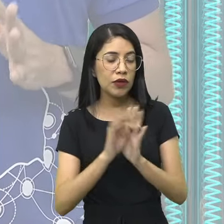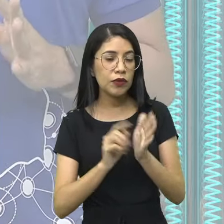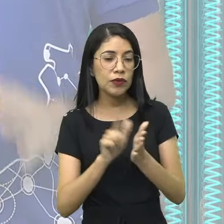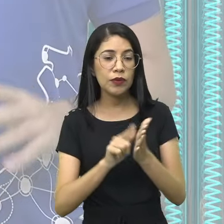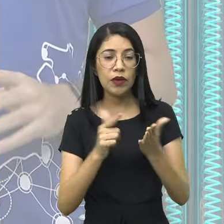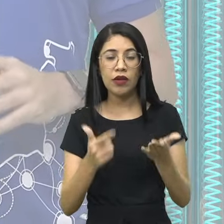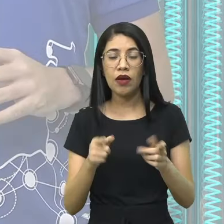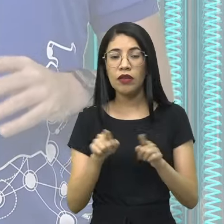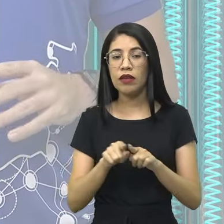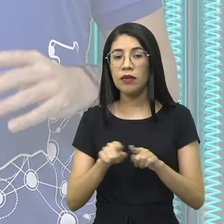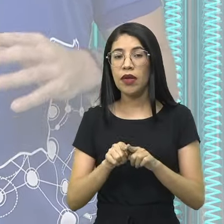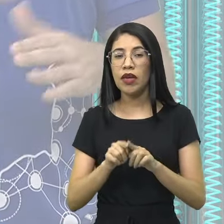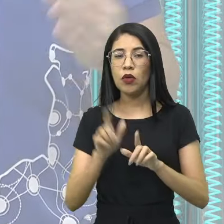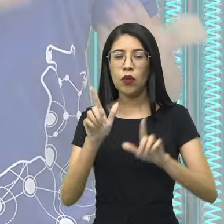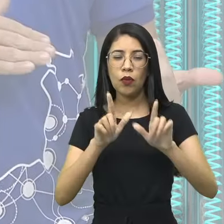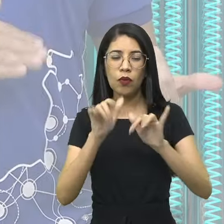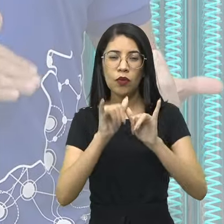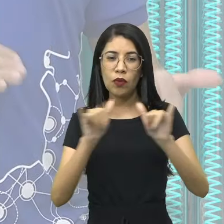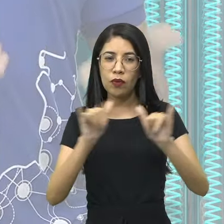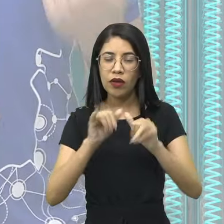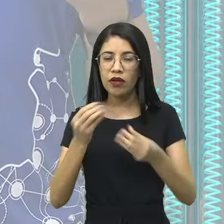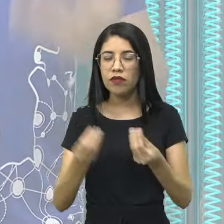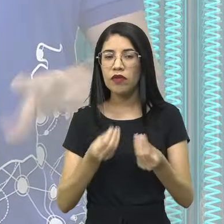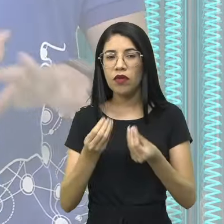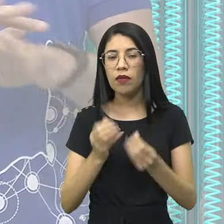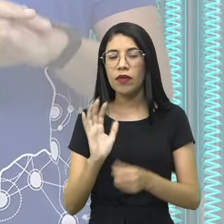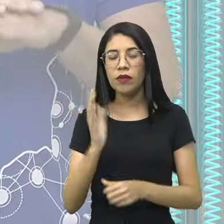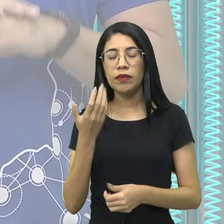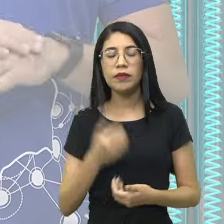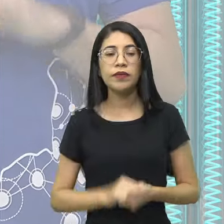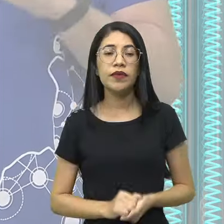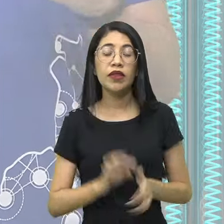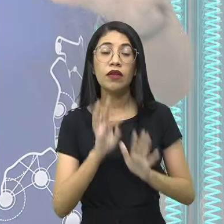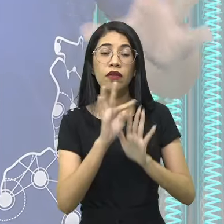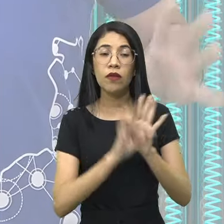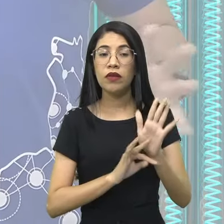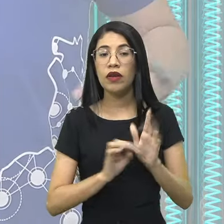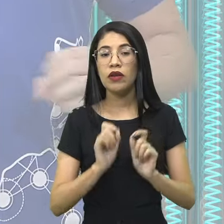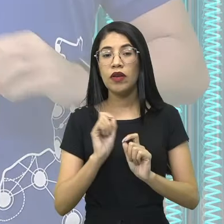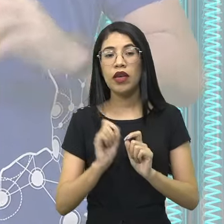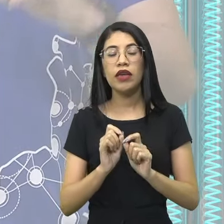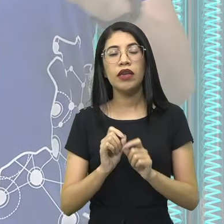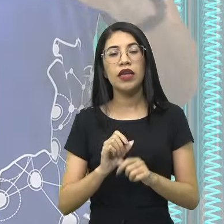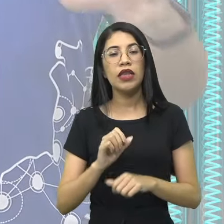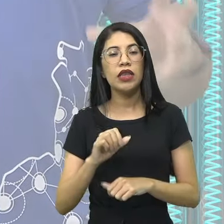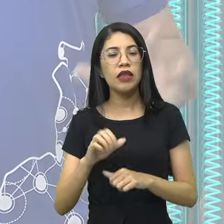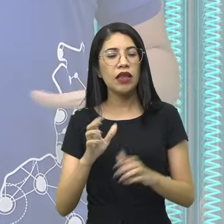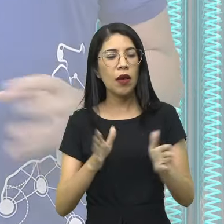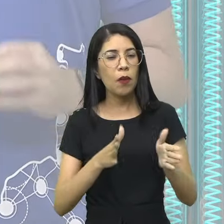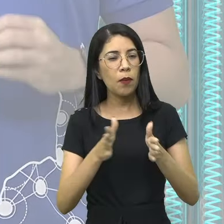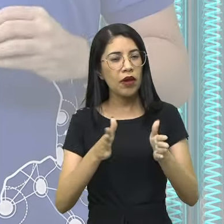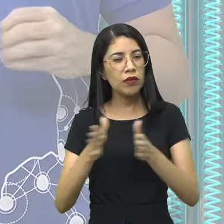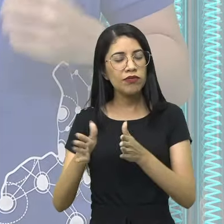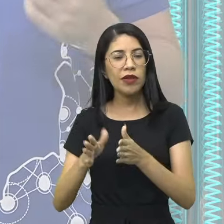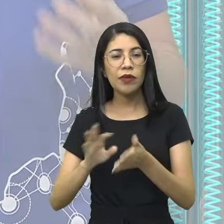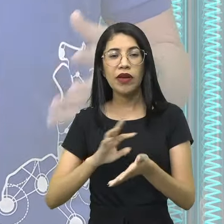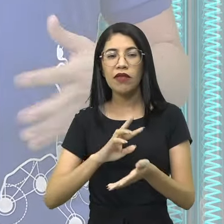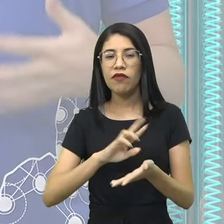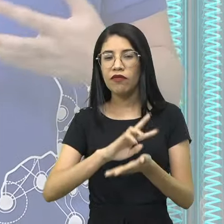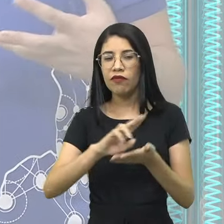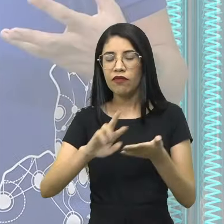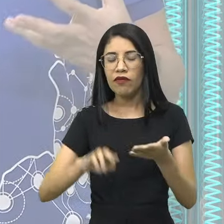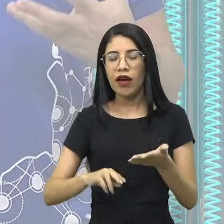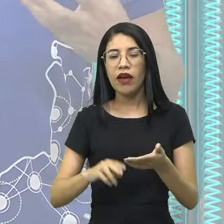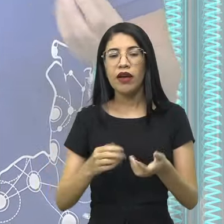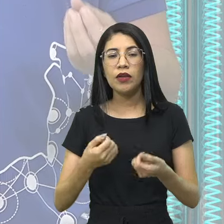veículo de comunicação. Vamos lá. Nós já vimos, então, tipos de texto que é totalmente atemporal, né, que é universal, ali